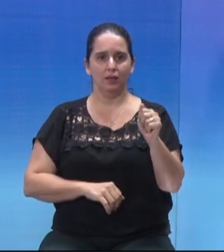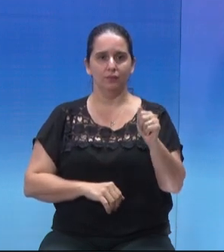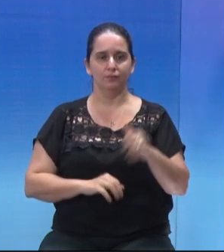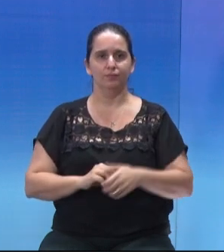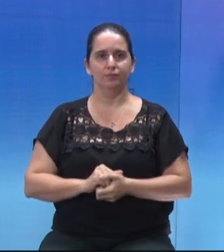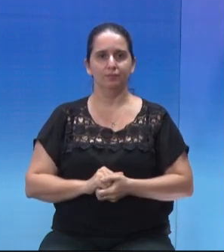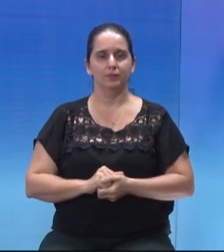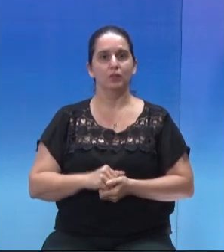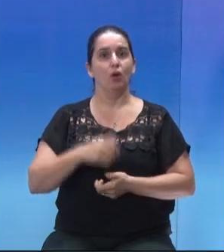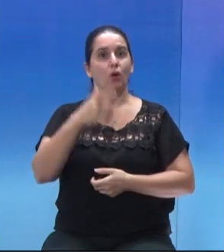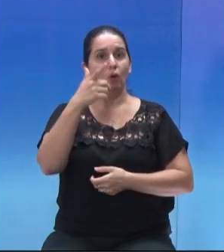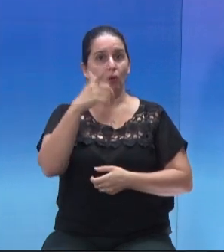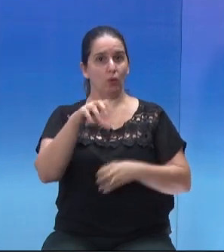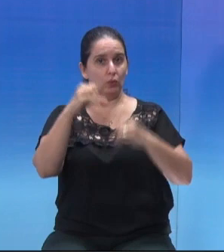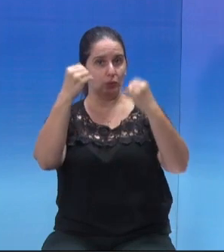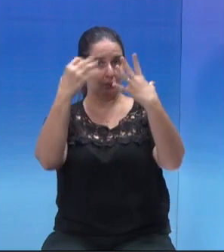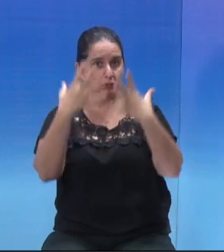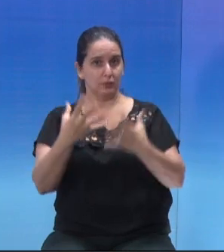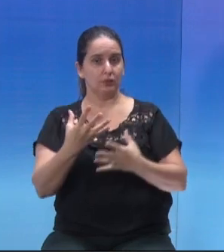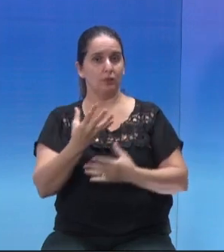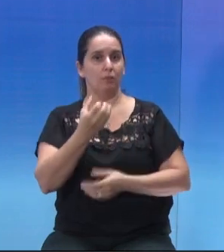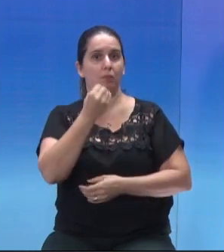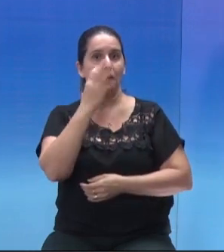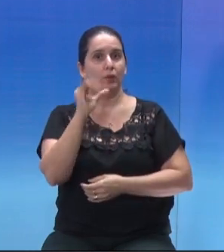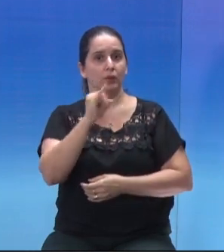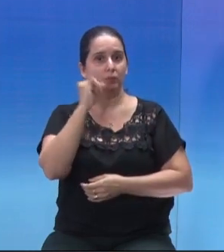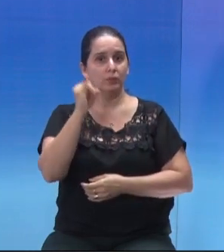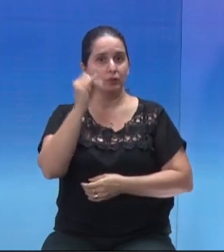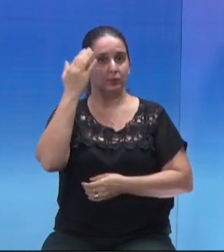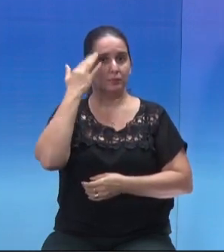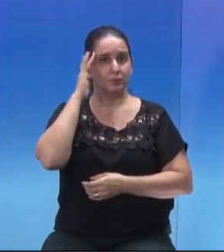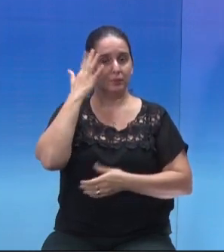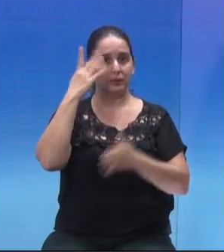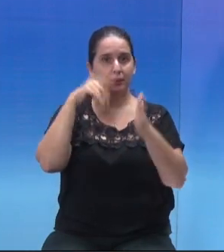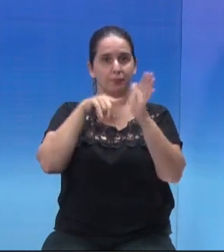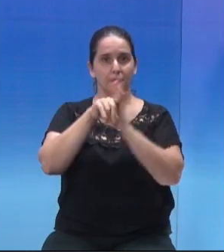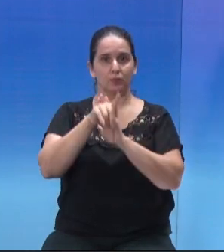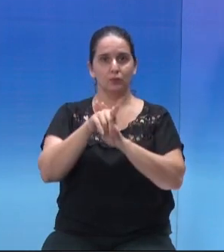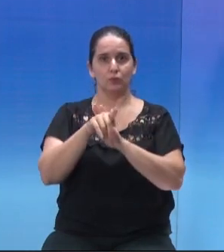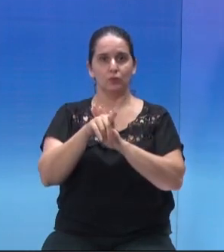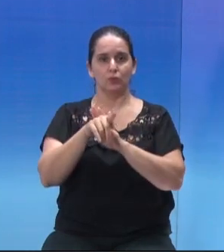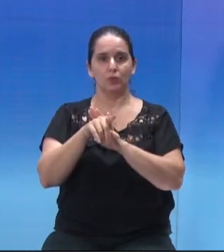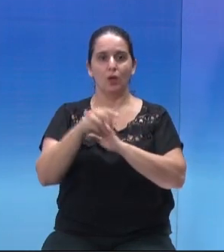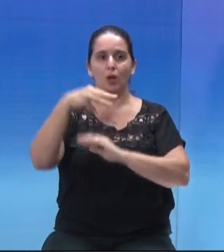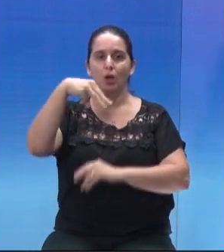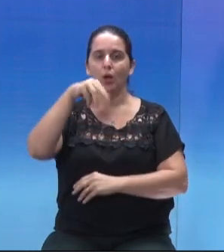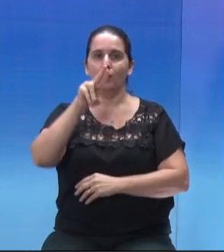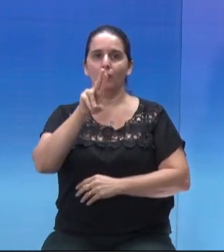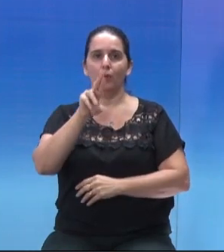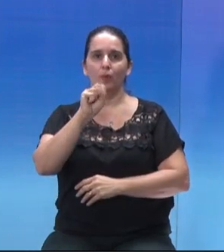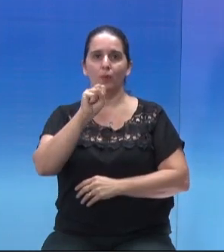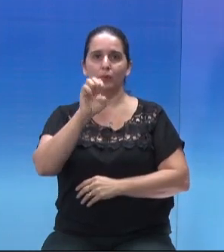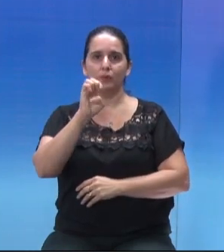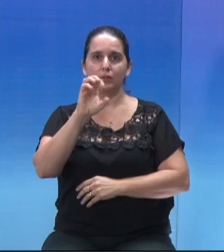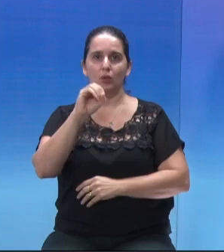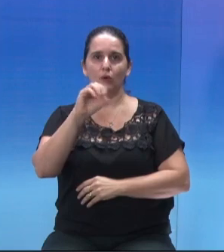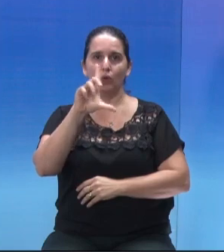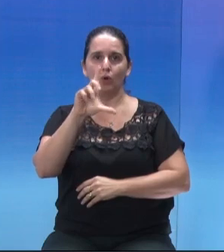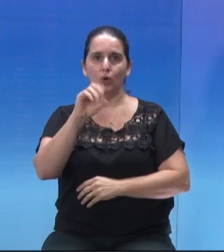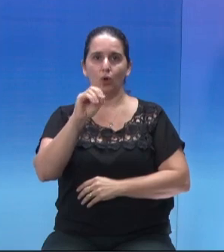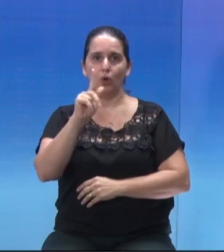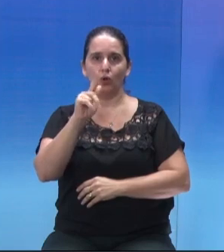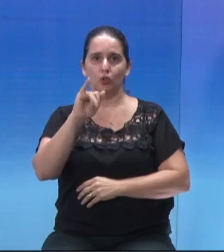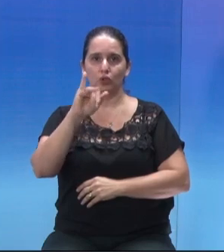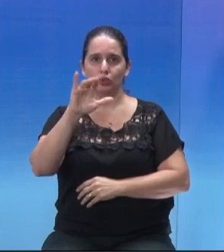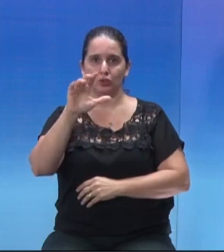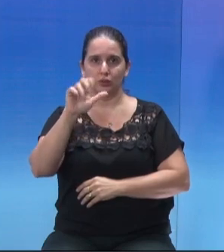Gente, olha aqui mais um detalhe bom para a gente entender essa questão. Obra museológica, então se a gente observar